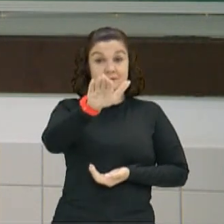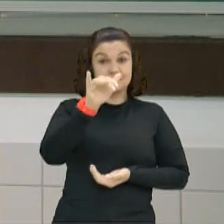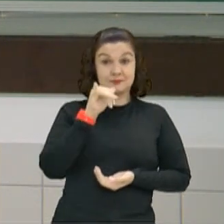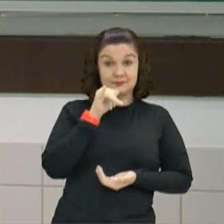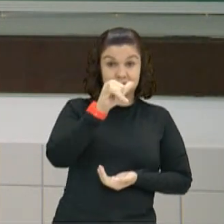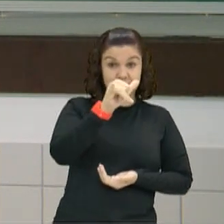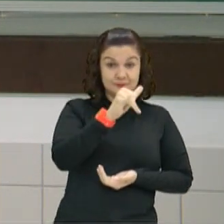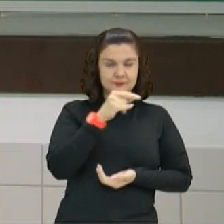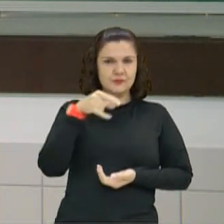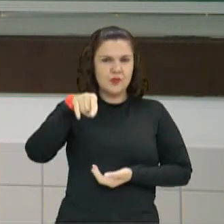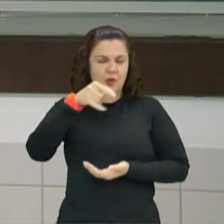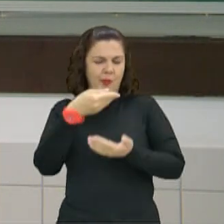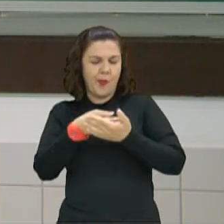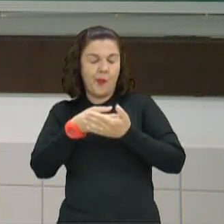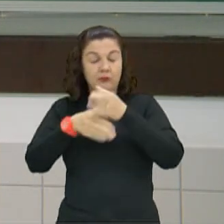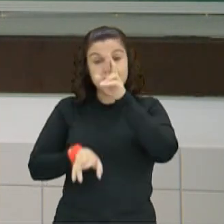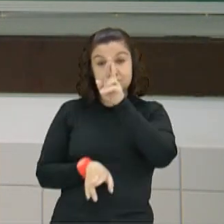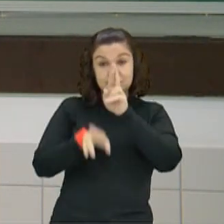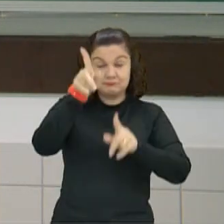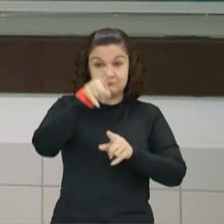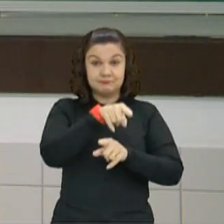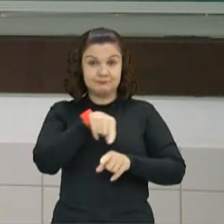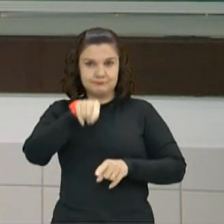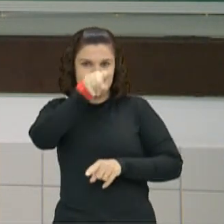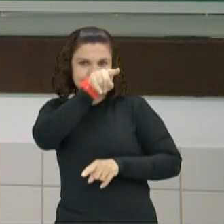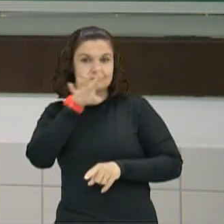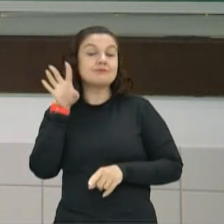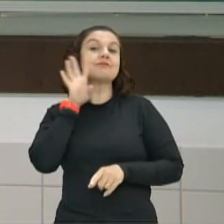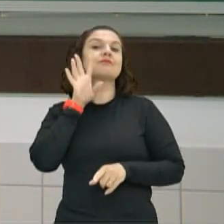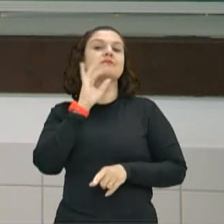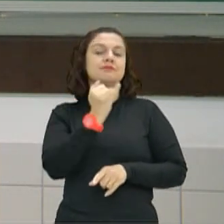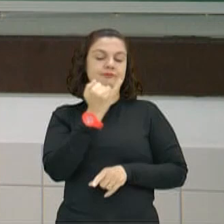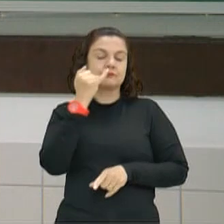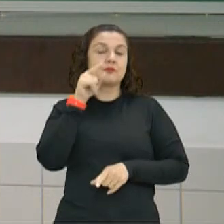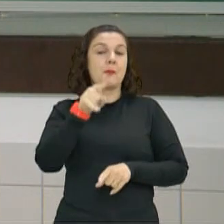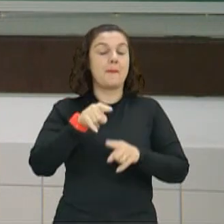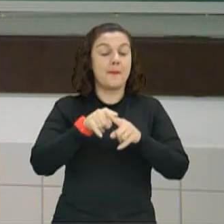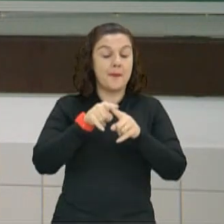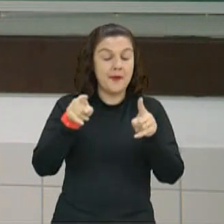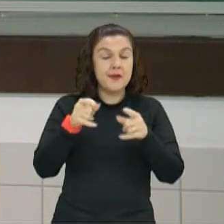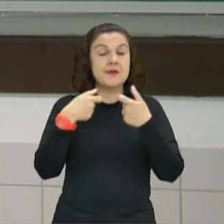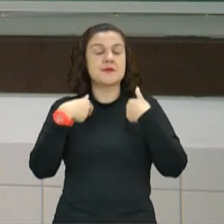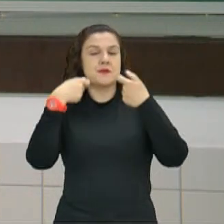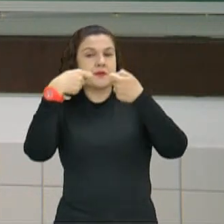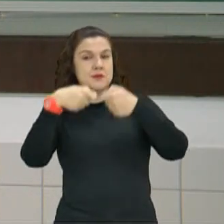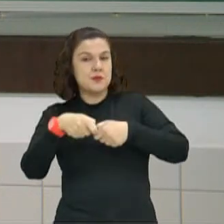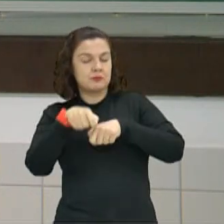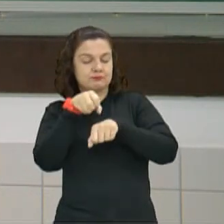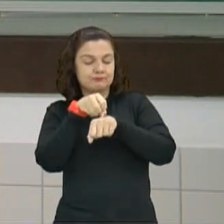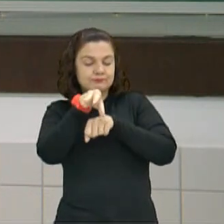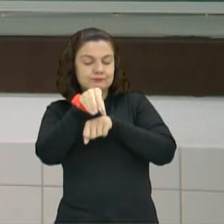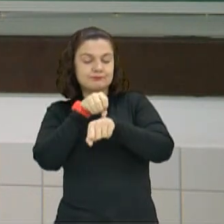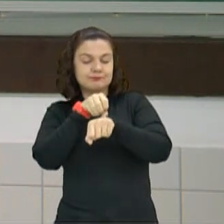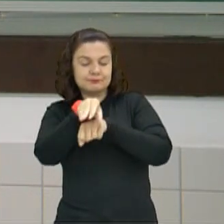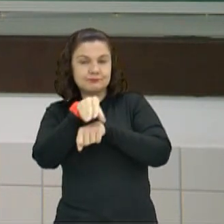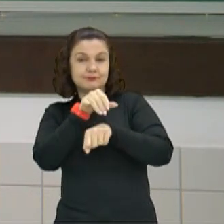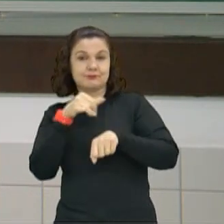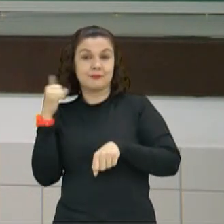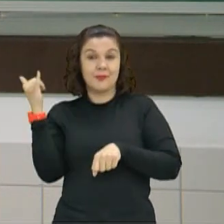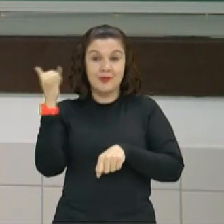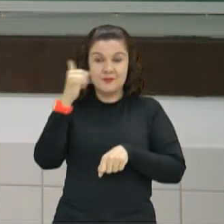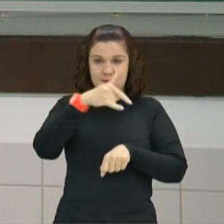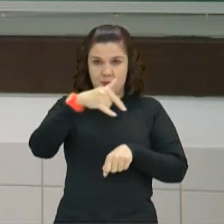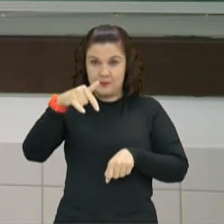quero fazer a aula de hoje uma coisa bem bacana, bem legal e muito importante. Mas para isso, eu preciso aqui dar alguns recados, lembrar vocês de